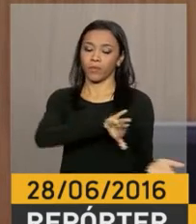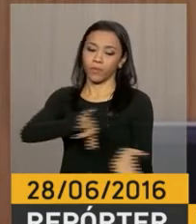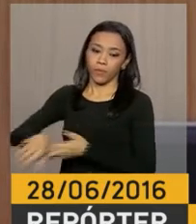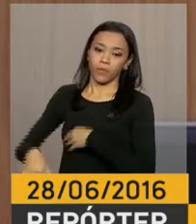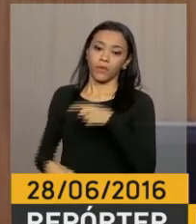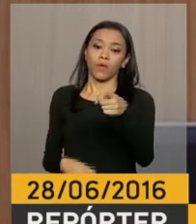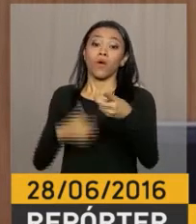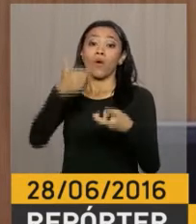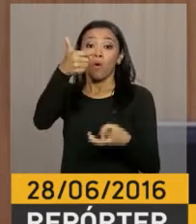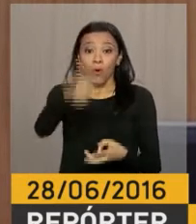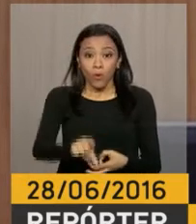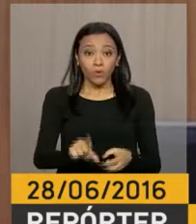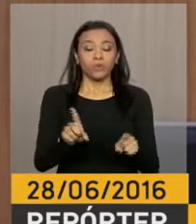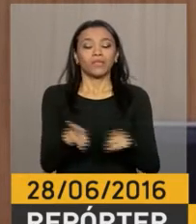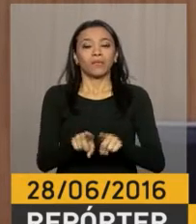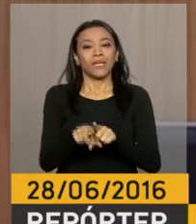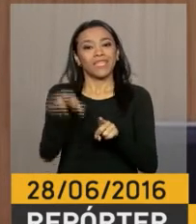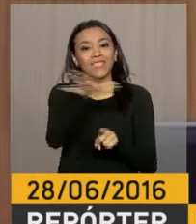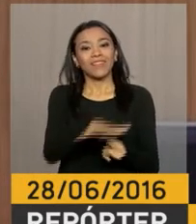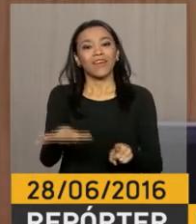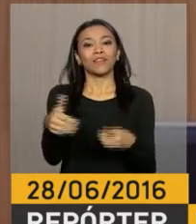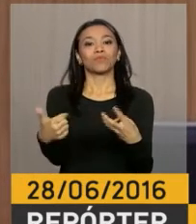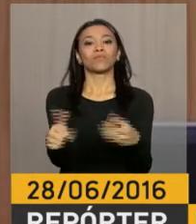distensão. O que se observa é